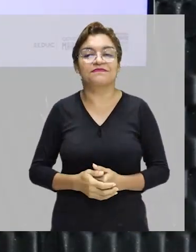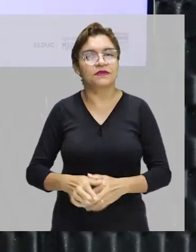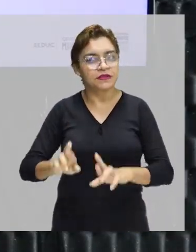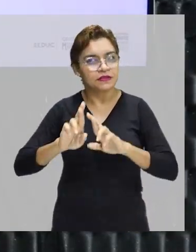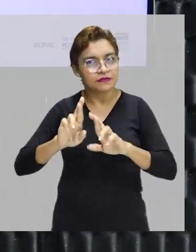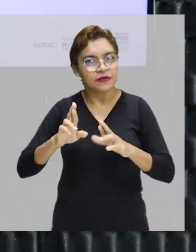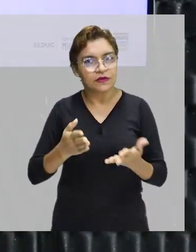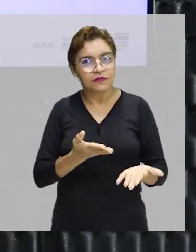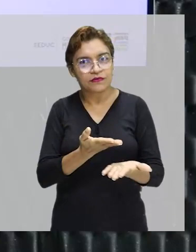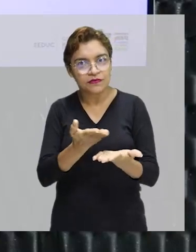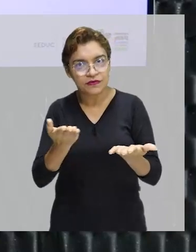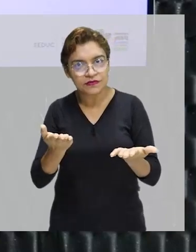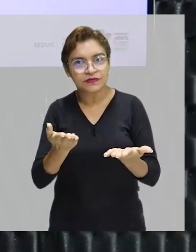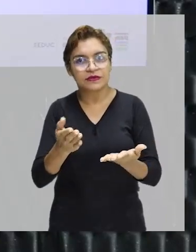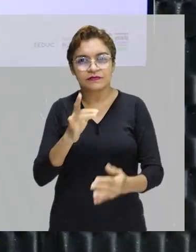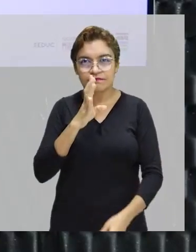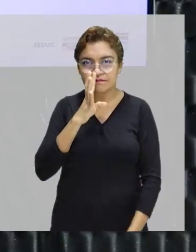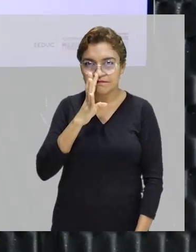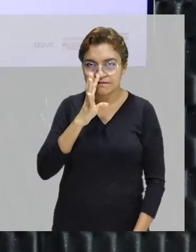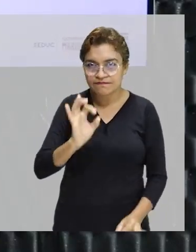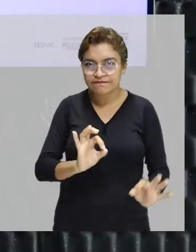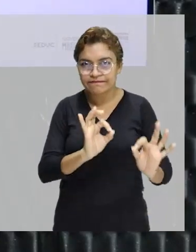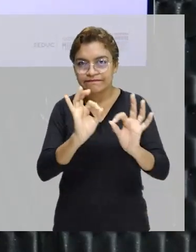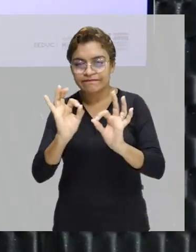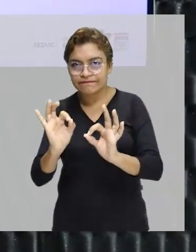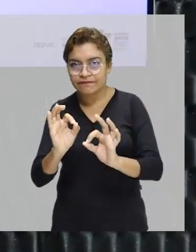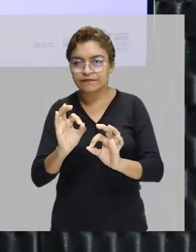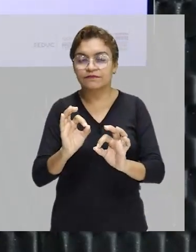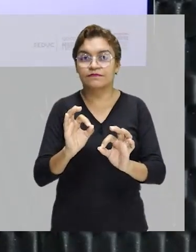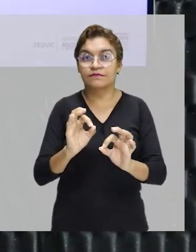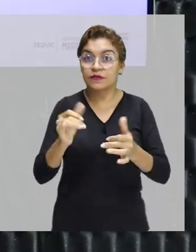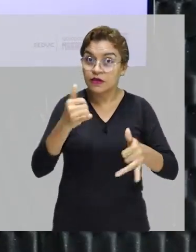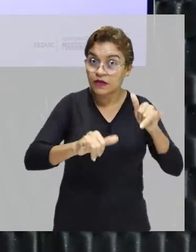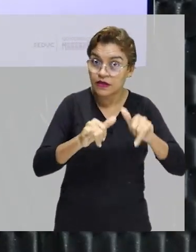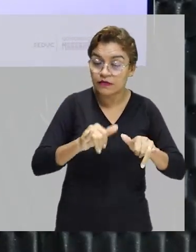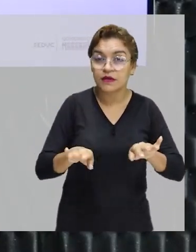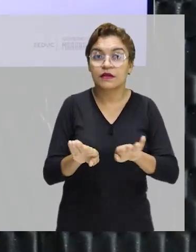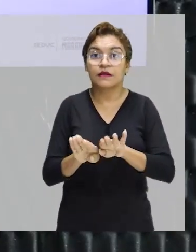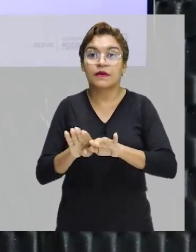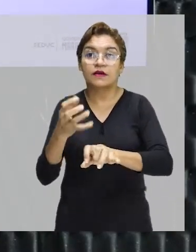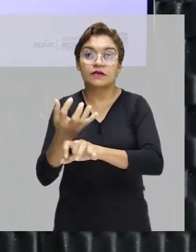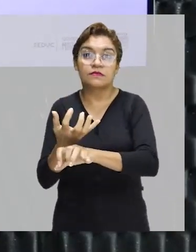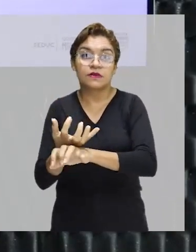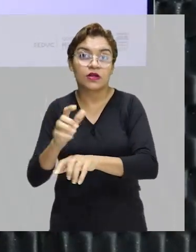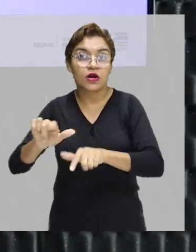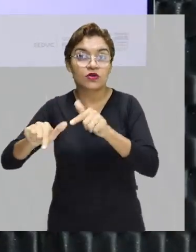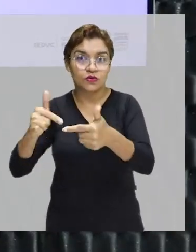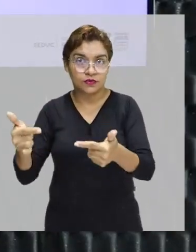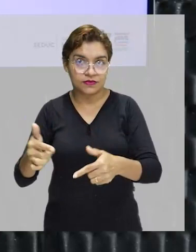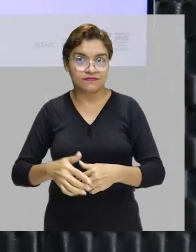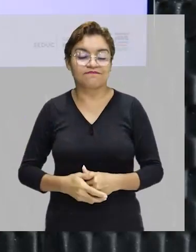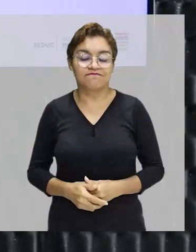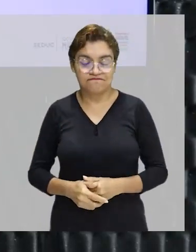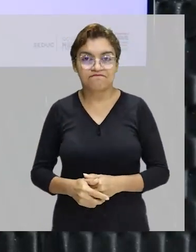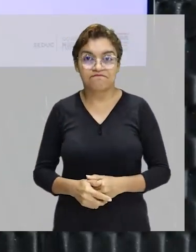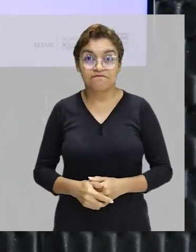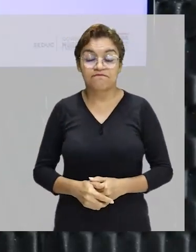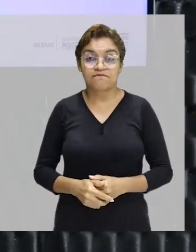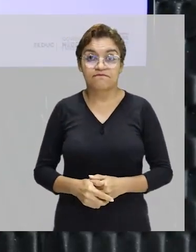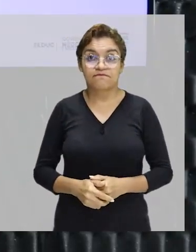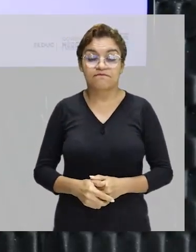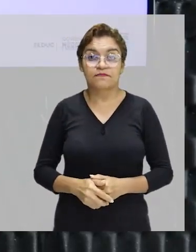esteja acompanhando as nossas aulas, não apenas as aulas de Química, mas também dos outros componentes curriculares. Turminha, como primeira